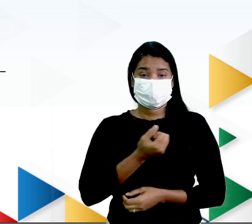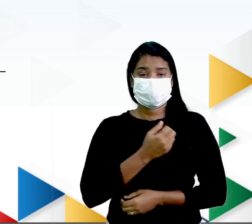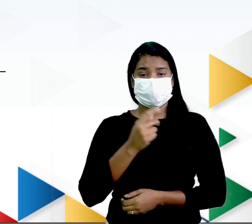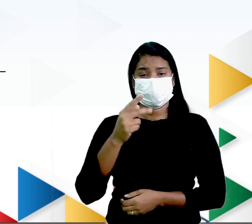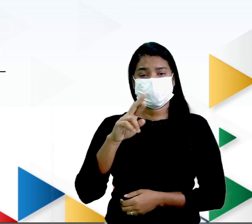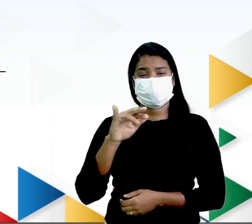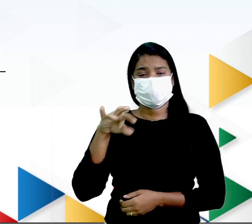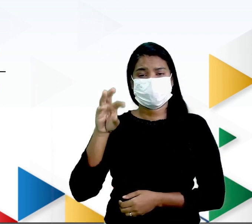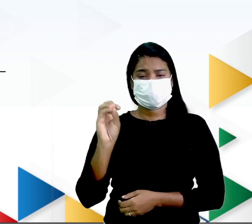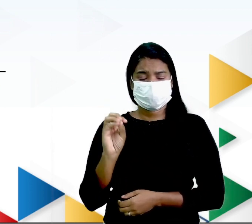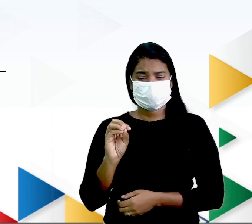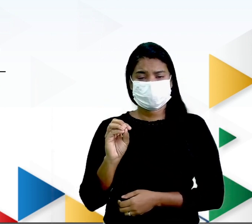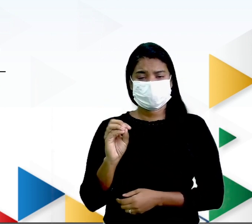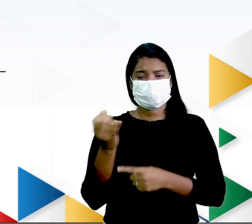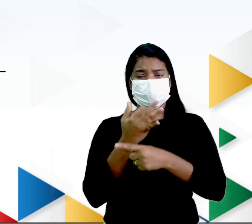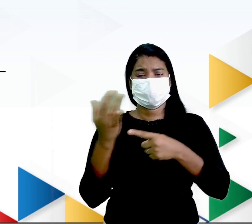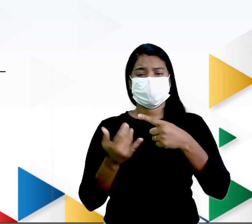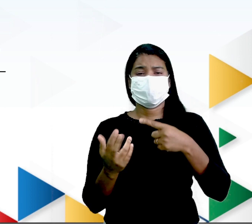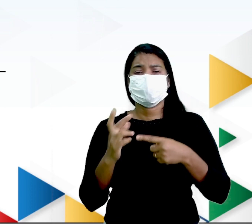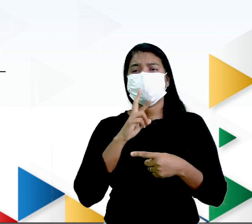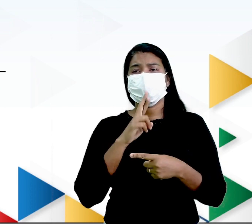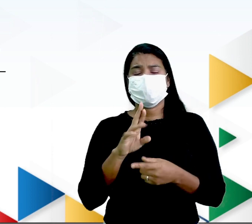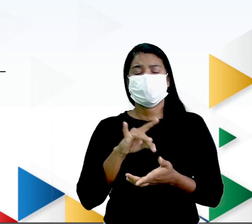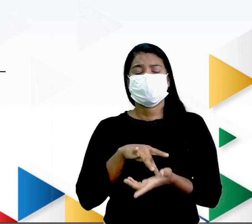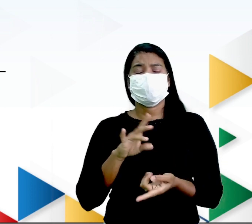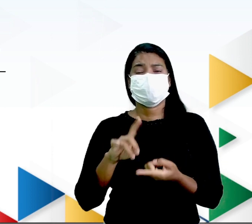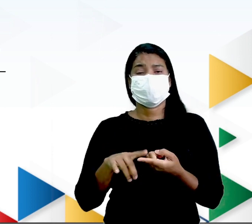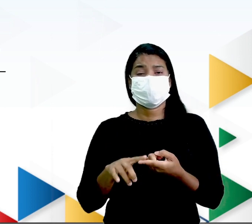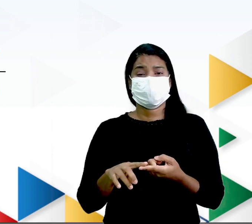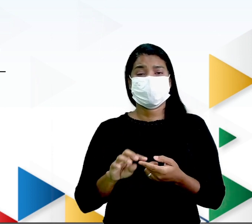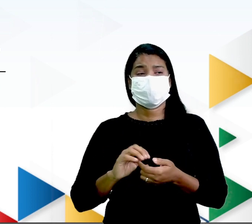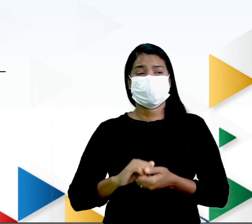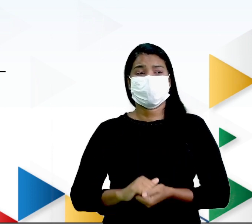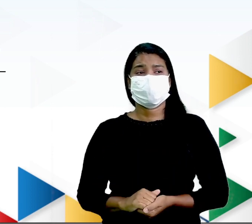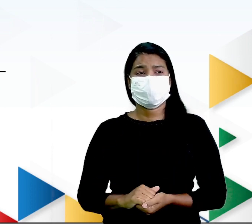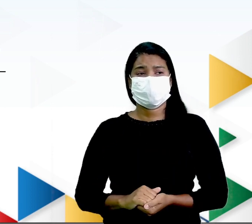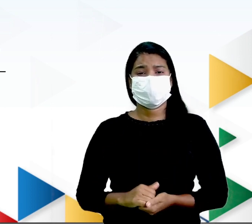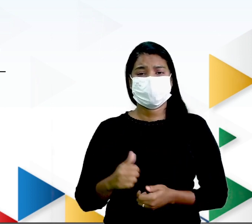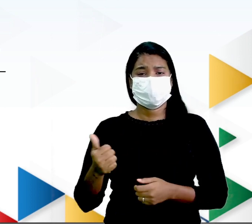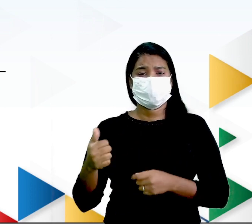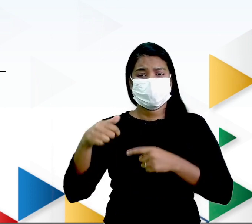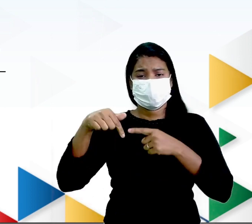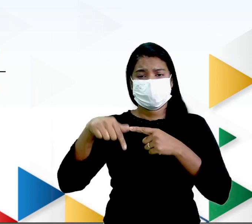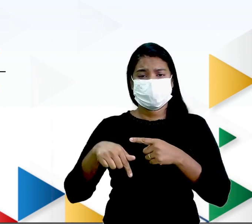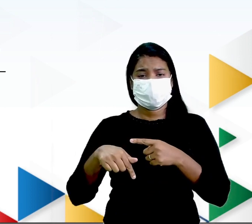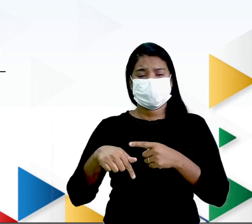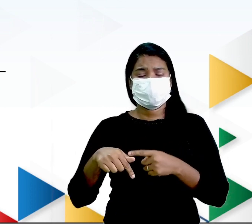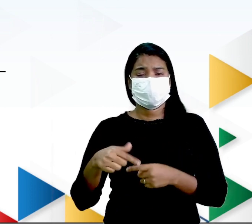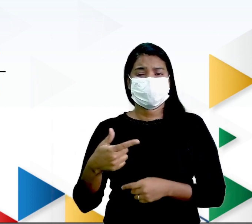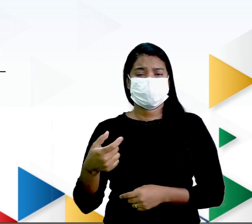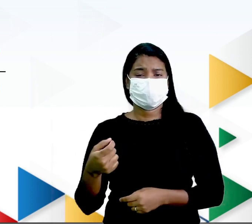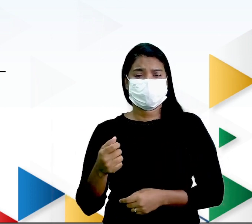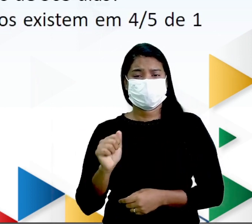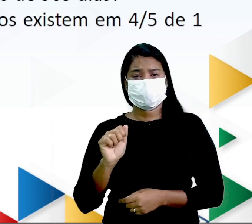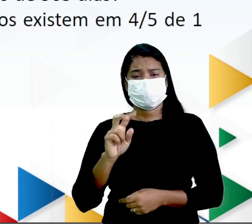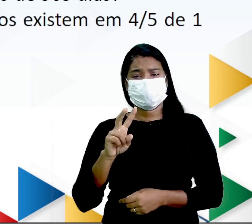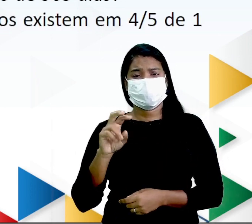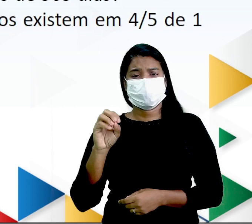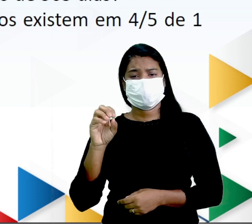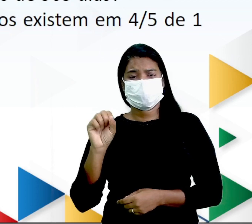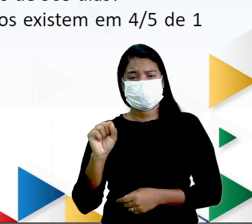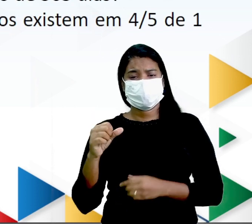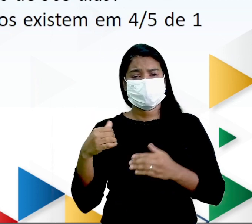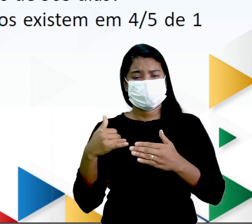a fração e a resposta dessa questão é exatamente essa. 17 20avos. Gostou da leitura? Então